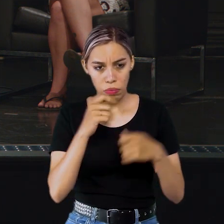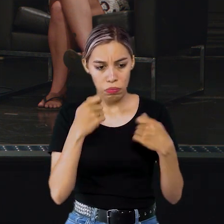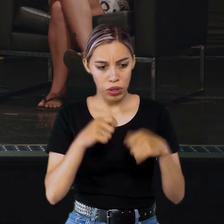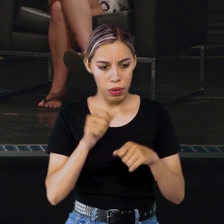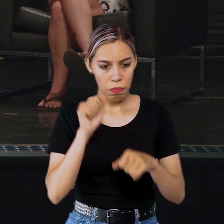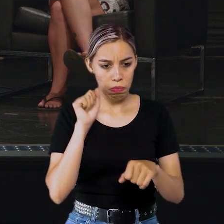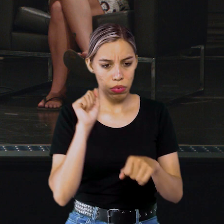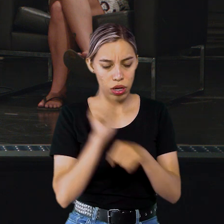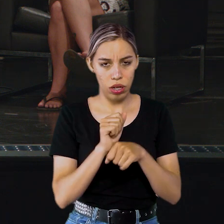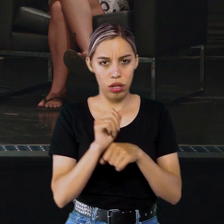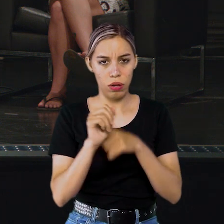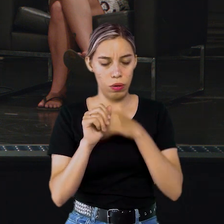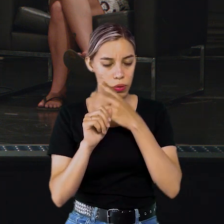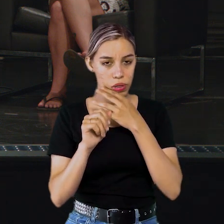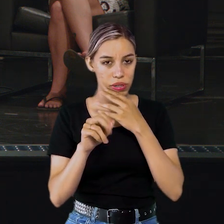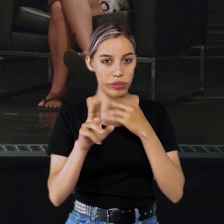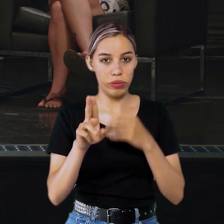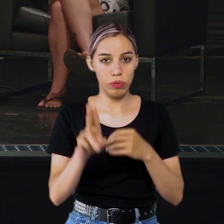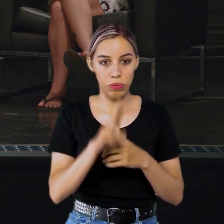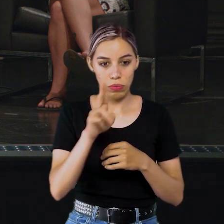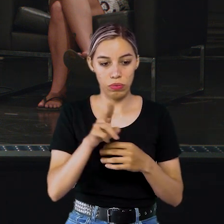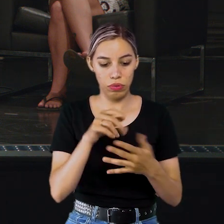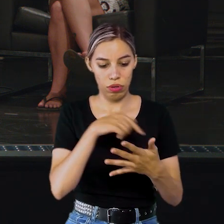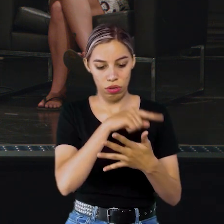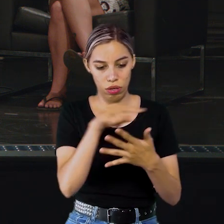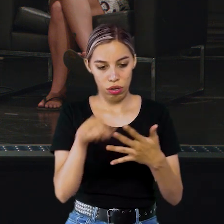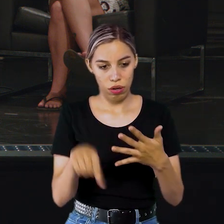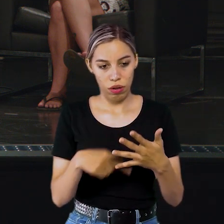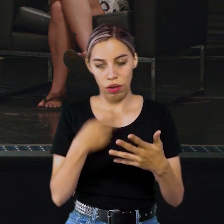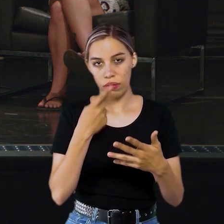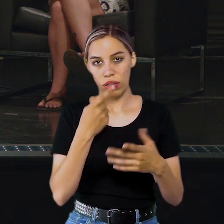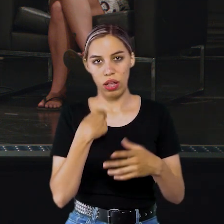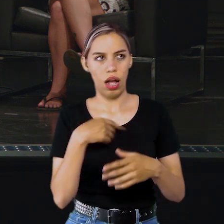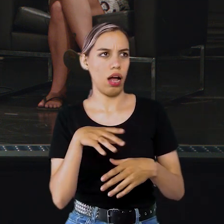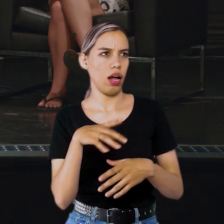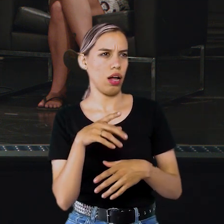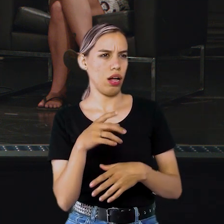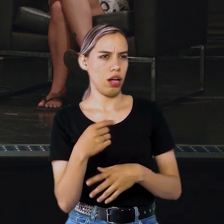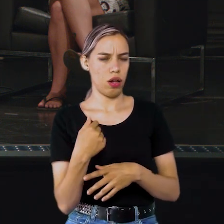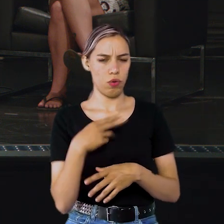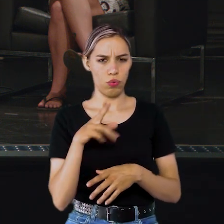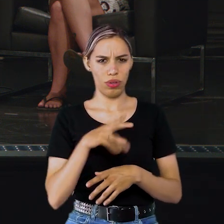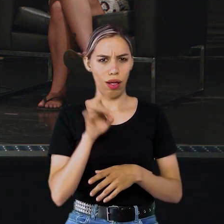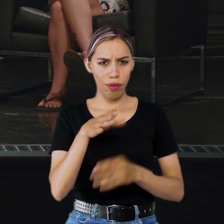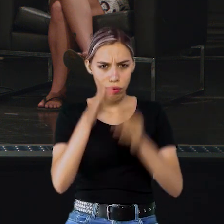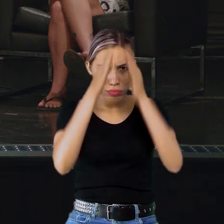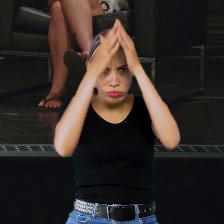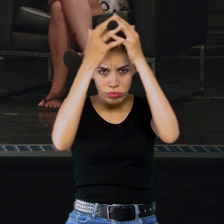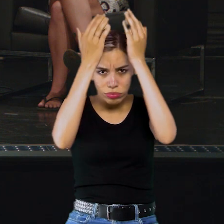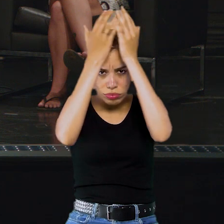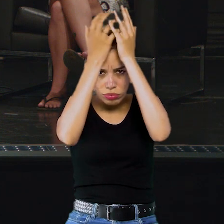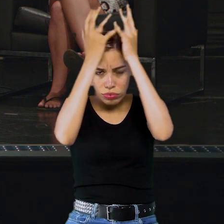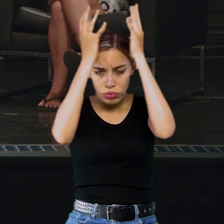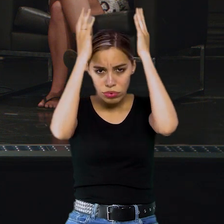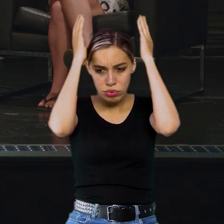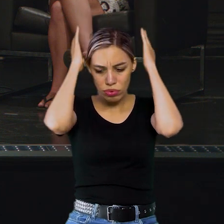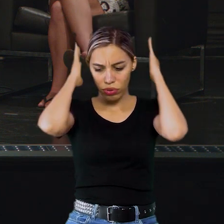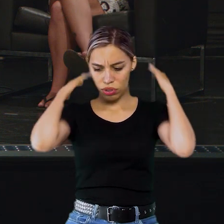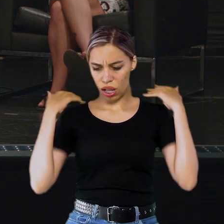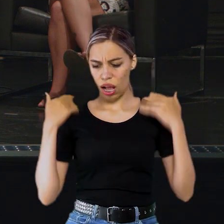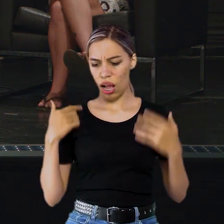um cocardo até o pé, achando que o cocar vai te transformar num líder espiritual, num curandeiro,